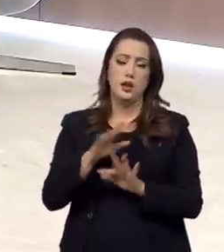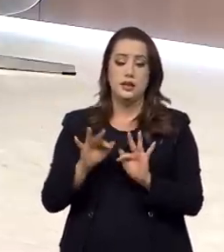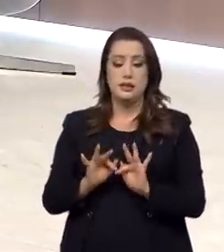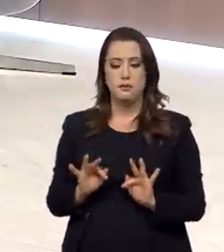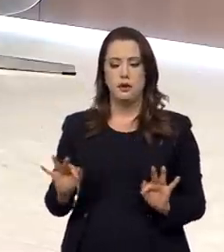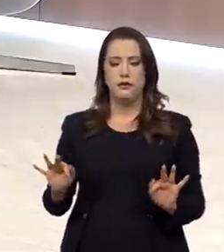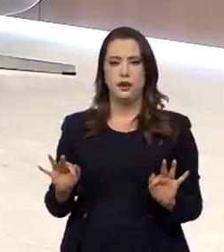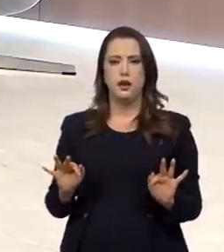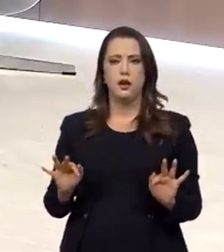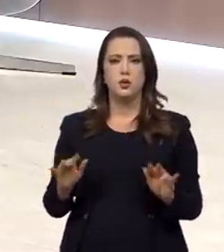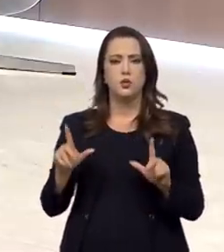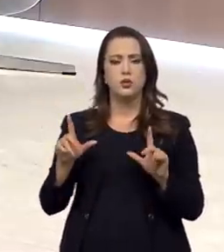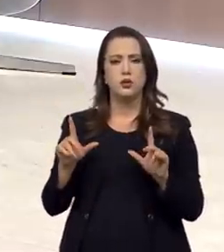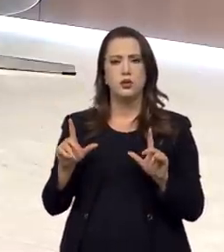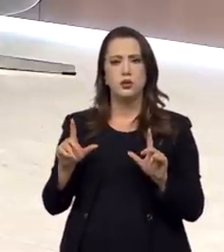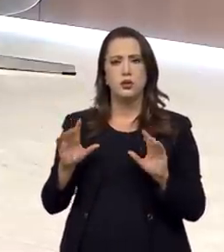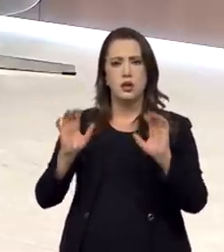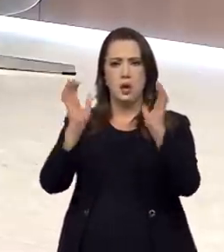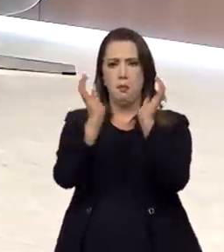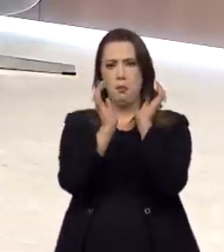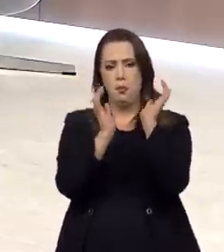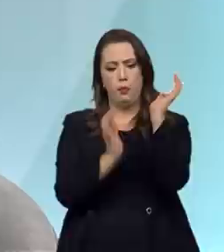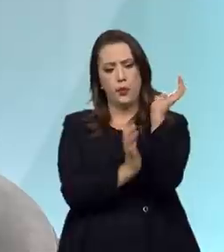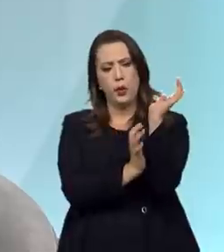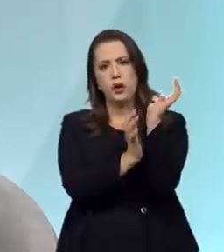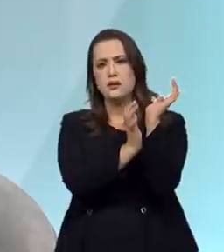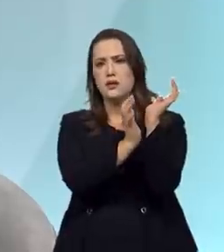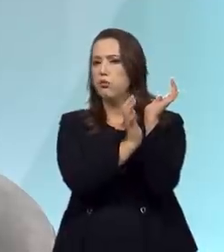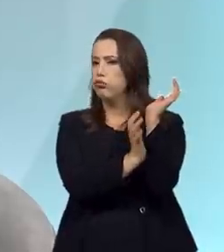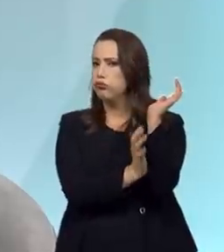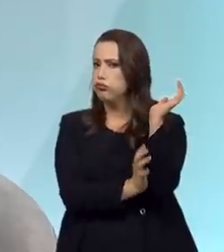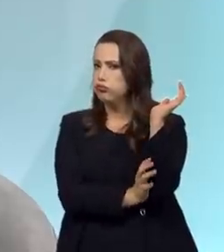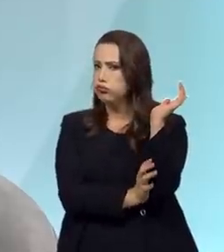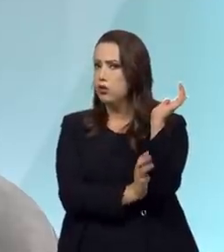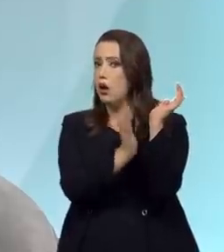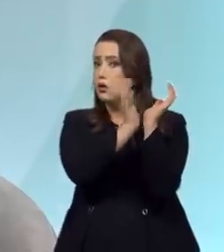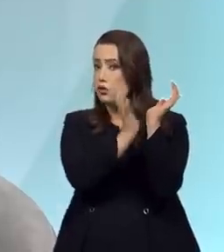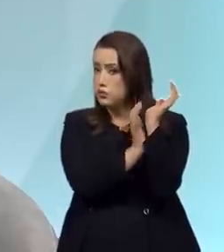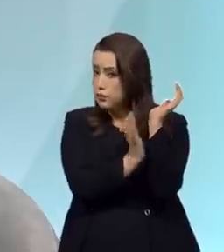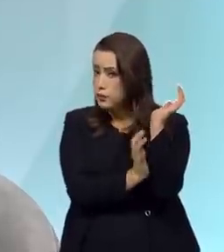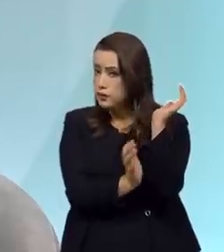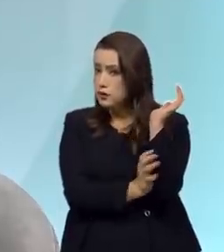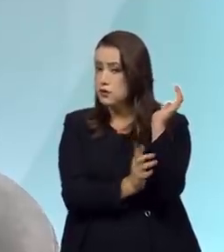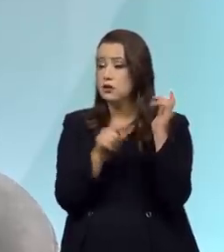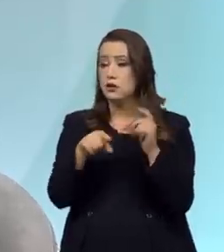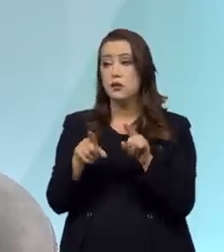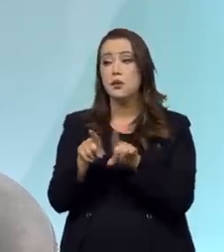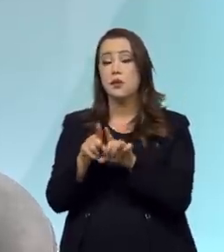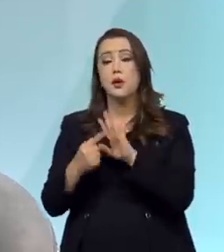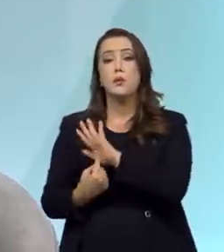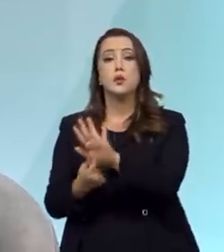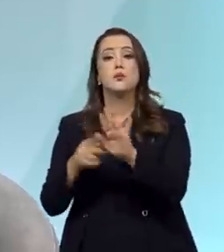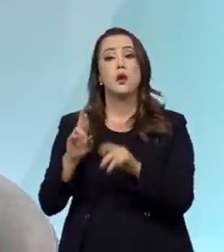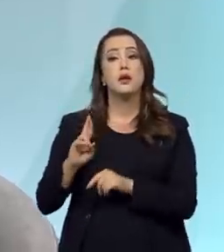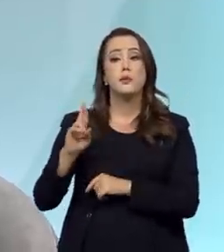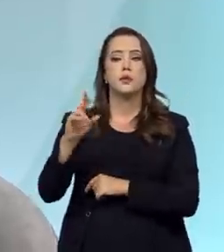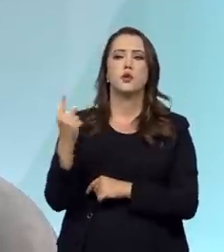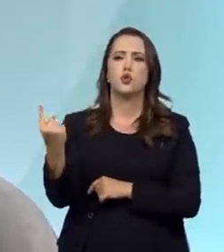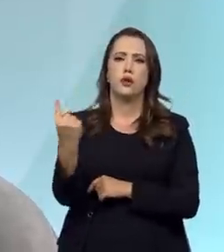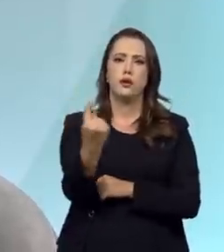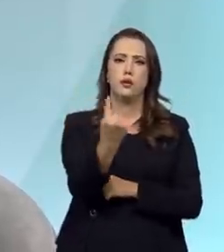simplificação e desburocratização de planos e acordos setoriais mas ao mesmo tempo a responsabilidade de cada um nesse processo